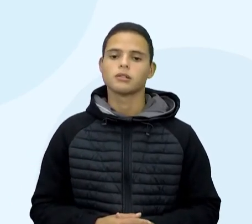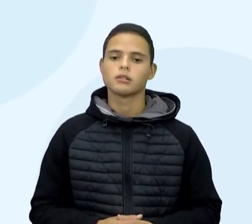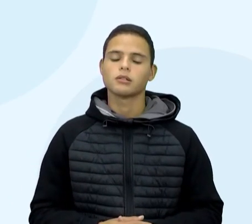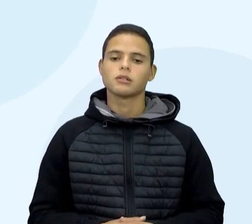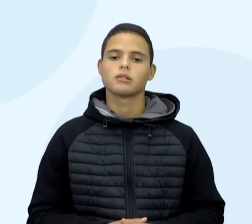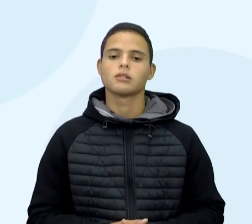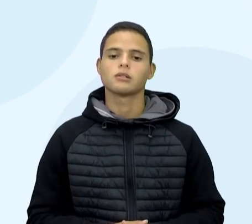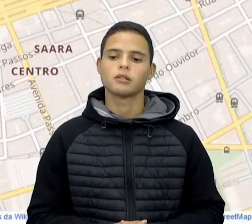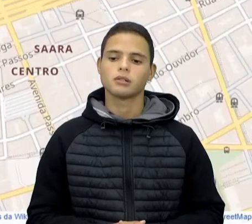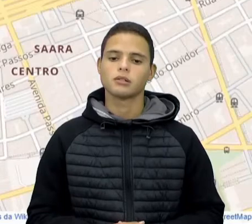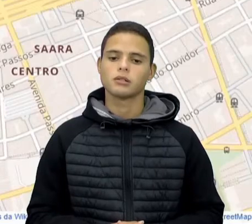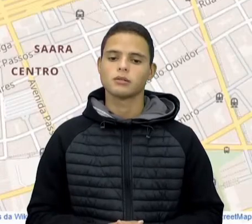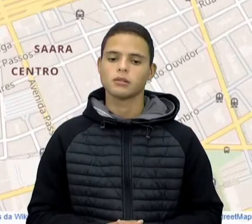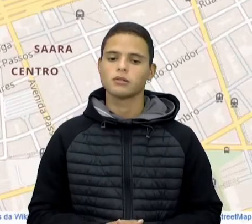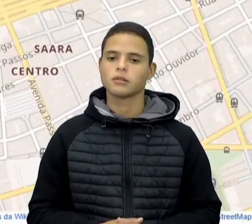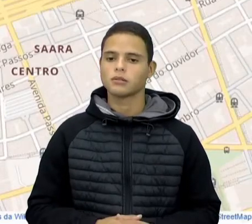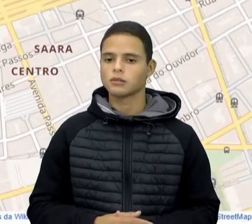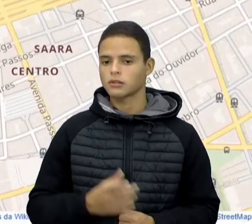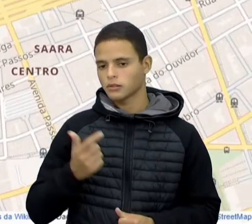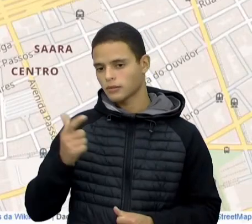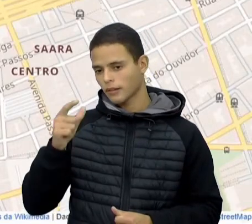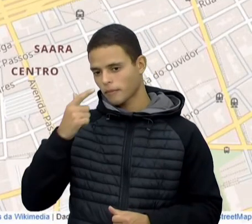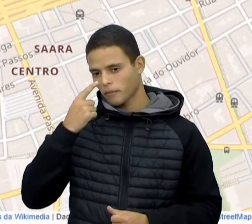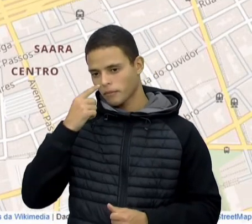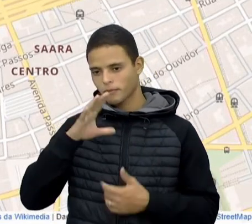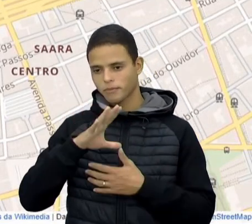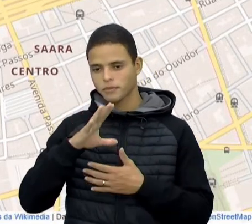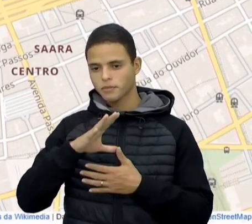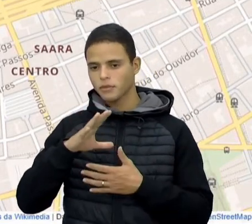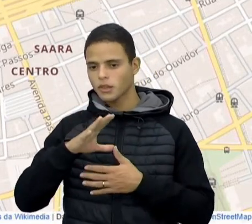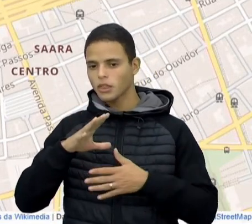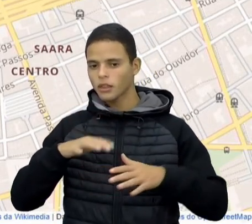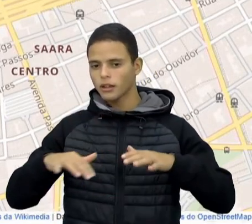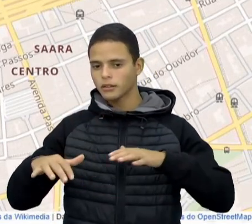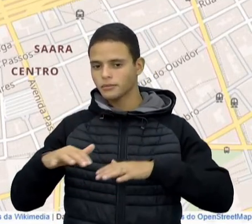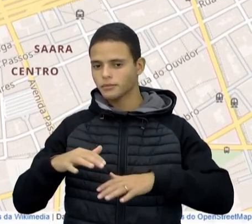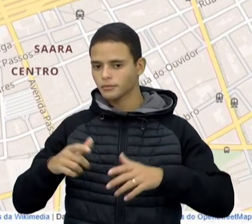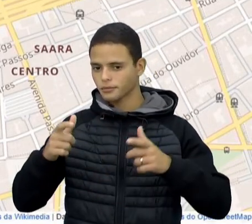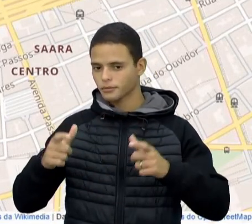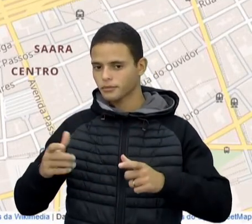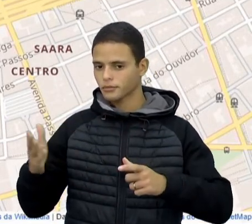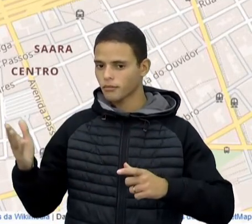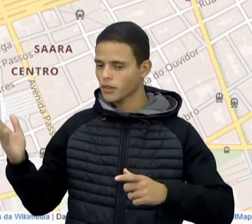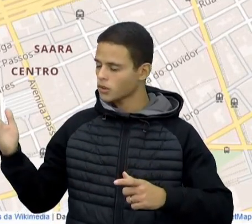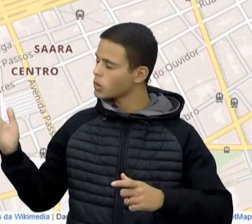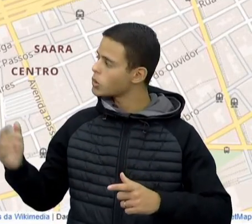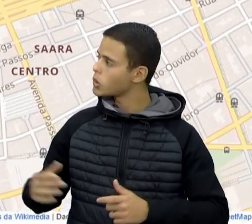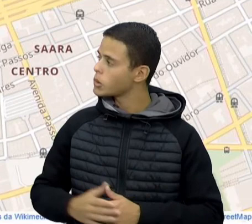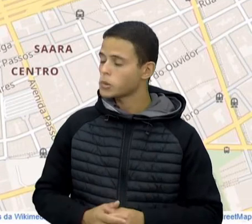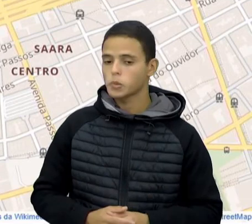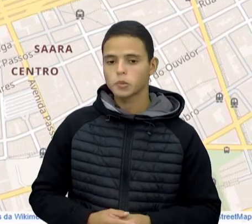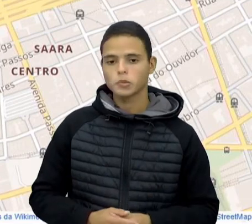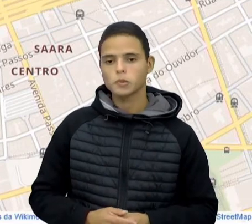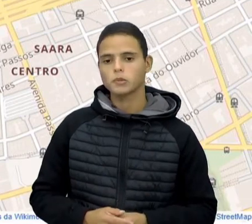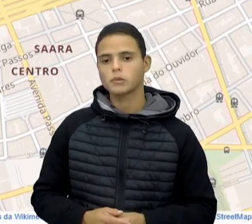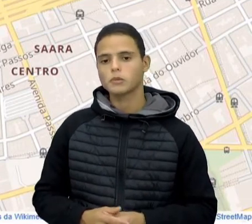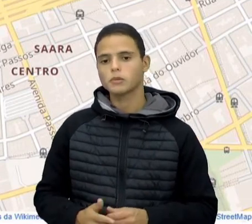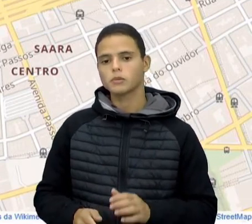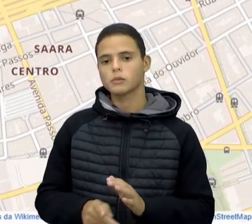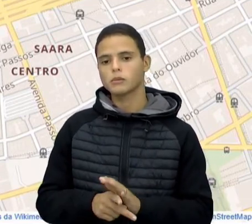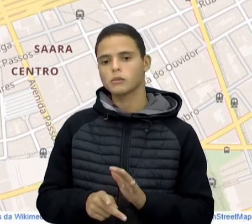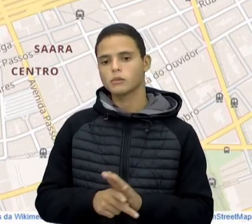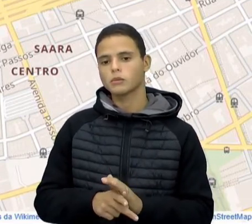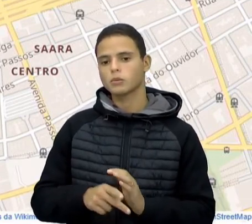1921. E aqui no próximo mapinha, nós temos o local de onde ficava o cortiço Cabeça